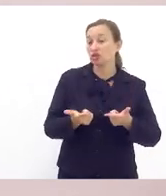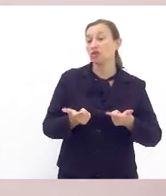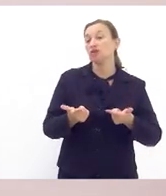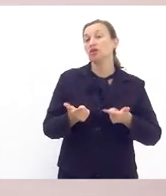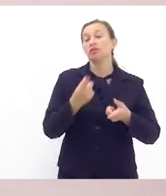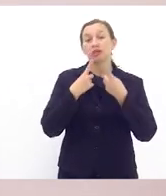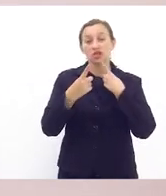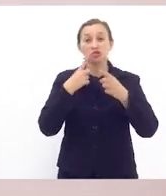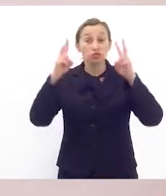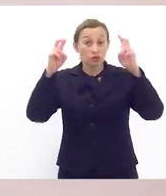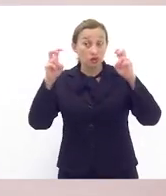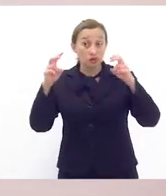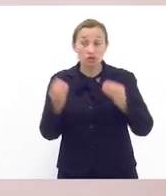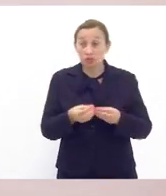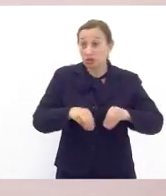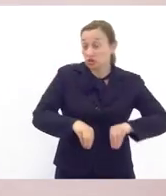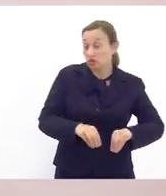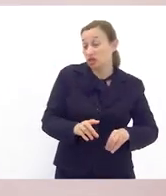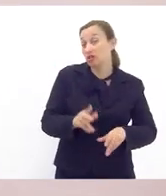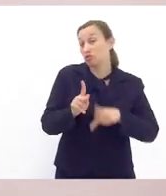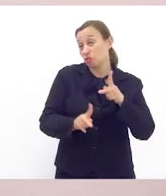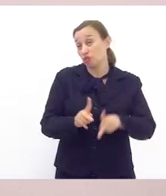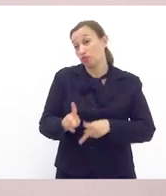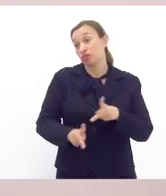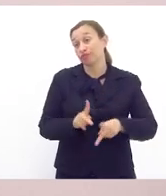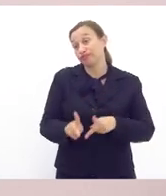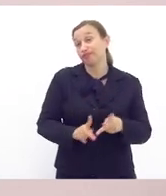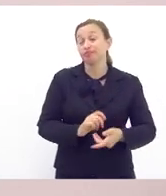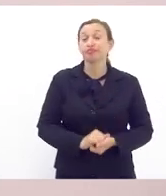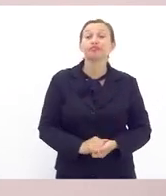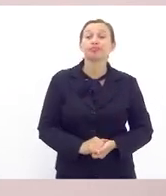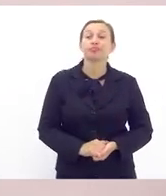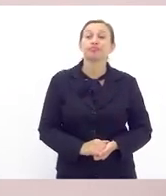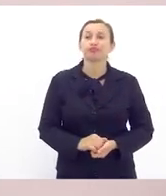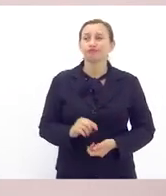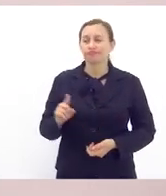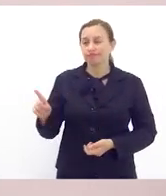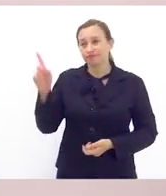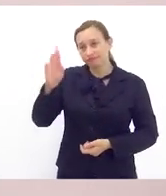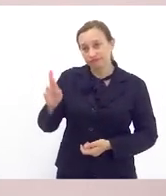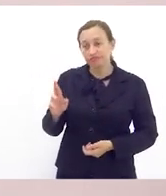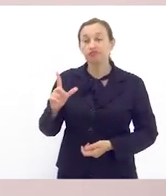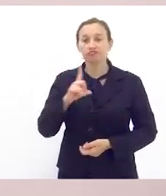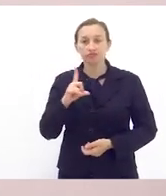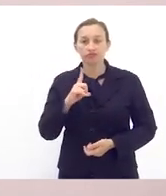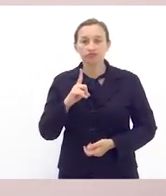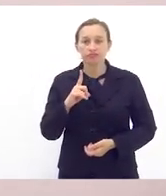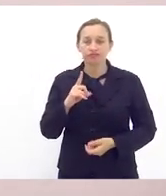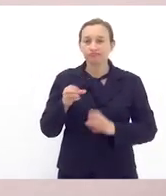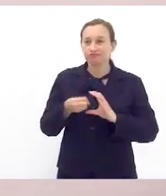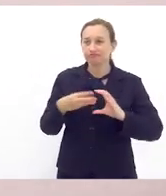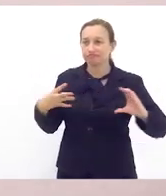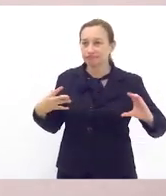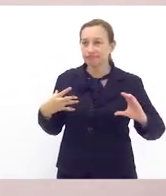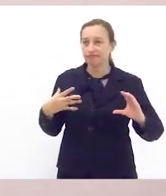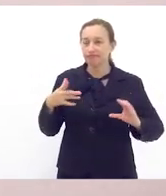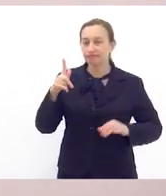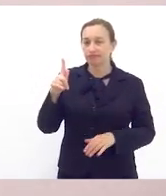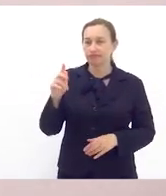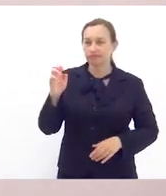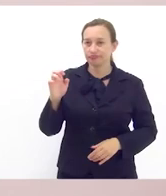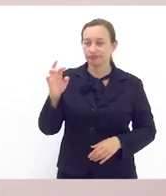um assunto que maltrata tanto a nossa população lá em Resende nós temos uma característica geográfica